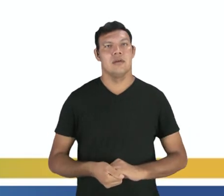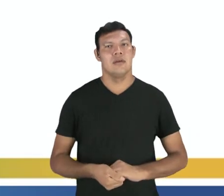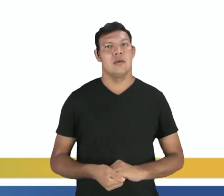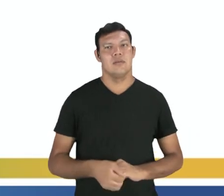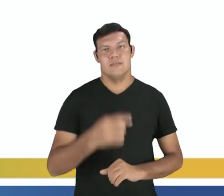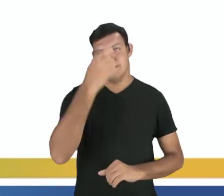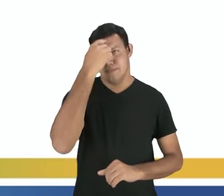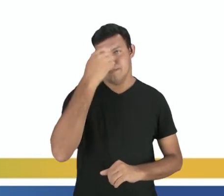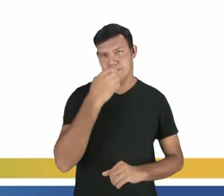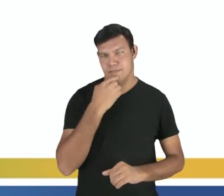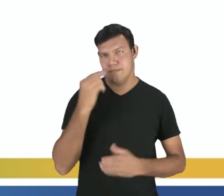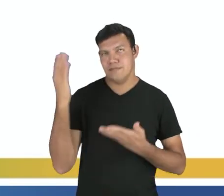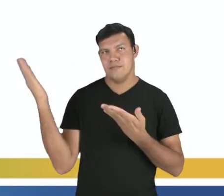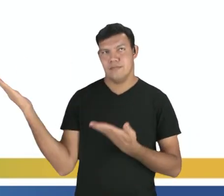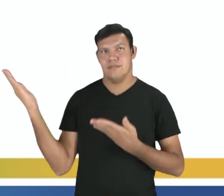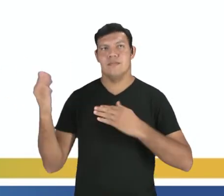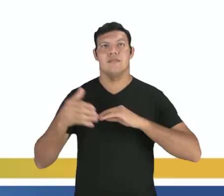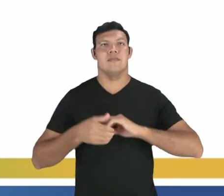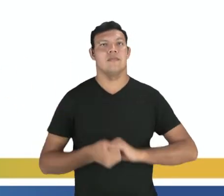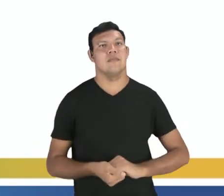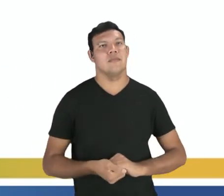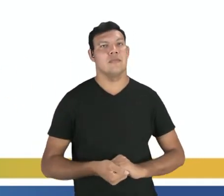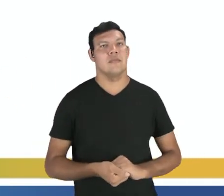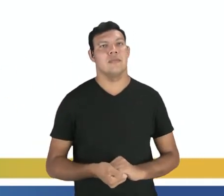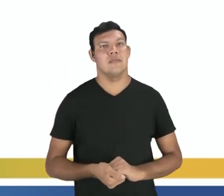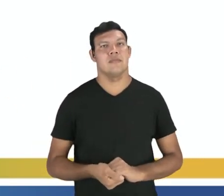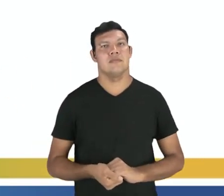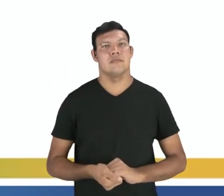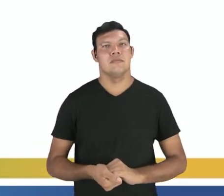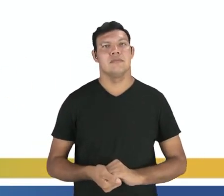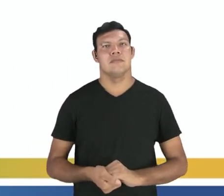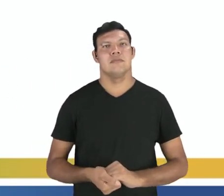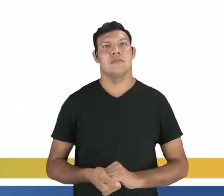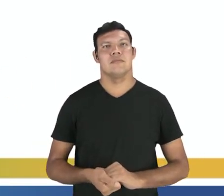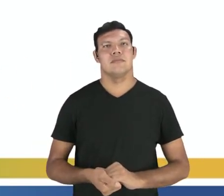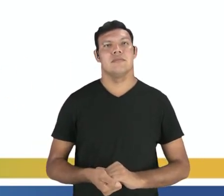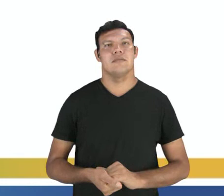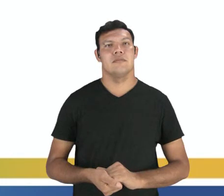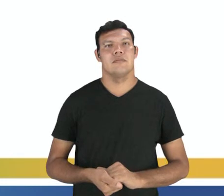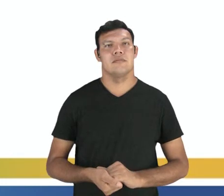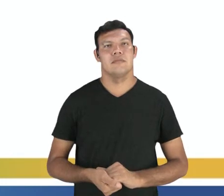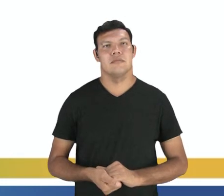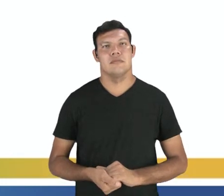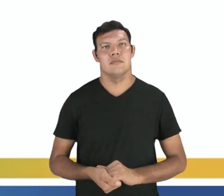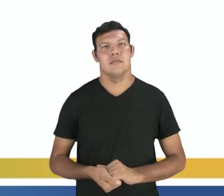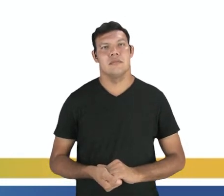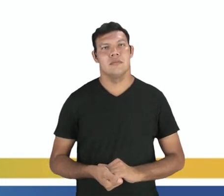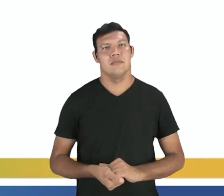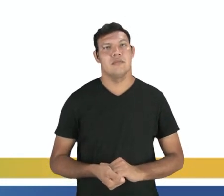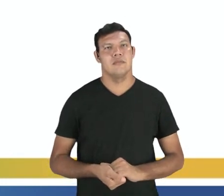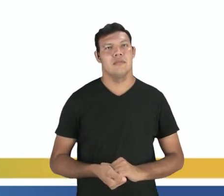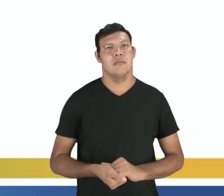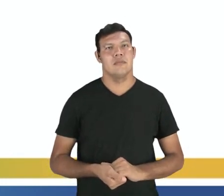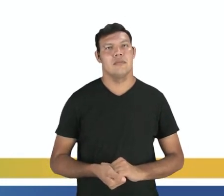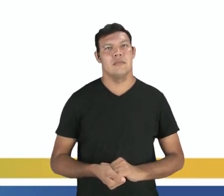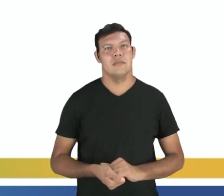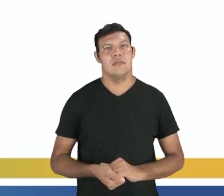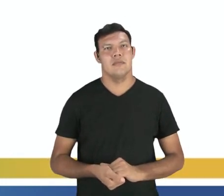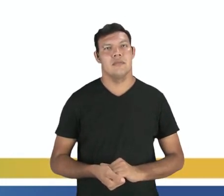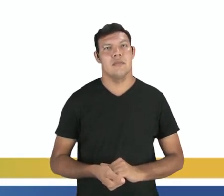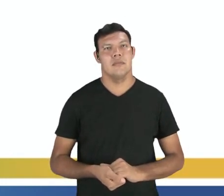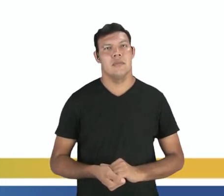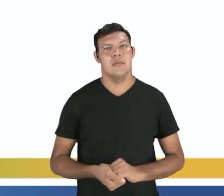Mais uma. In the red. Qual a figura de linguagem que nós temos aí? In the